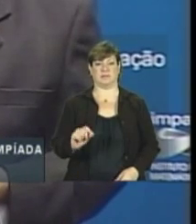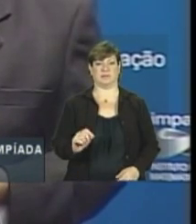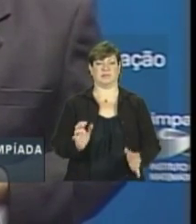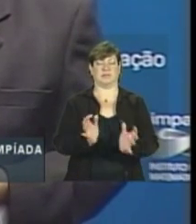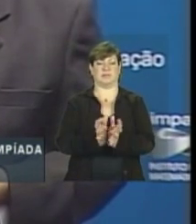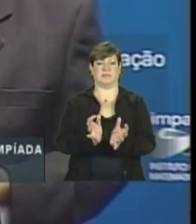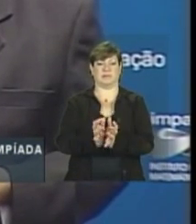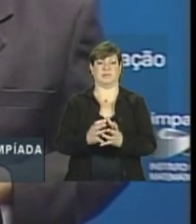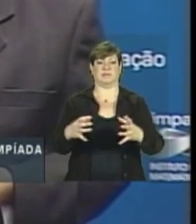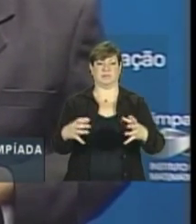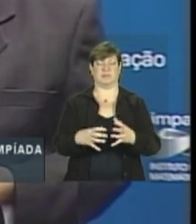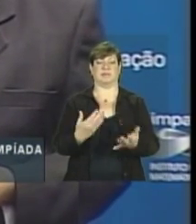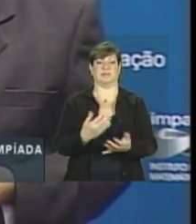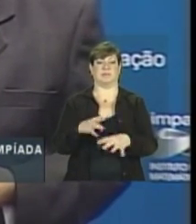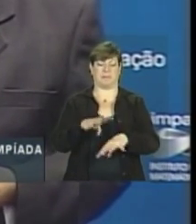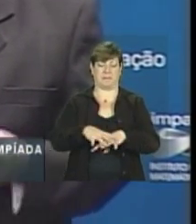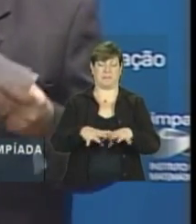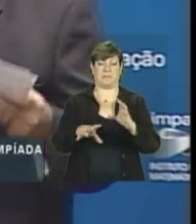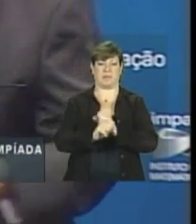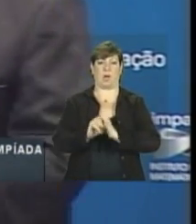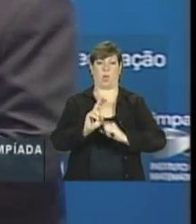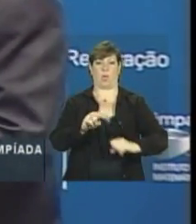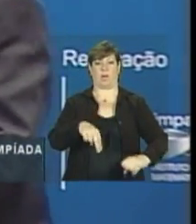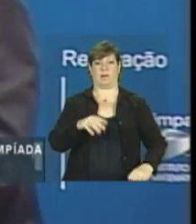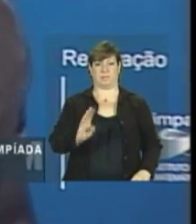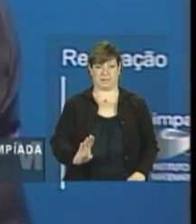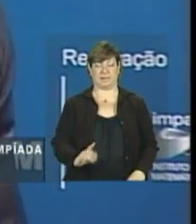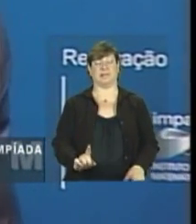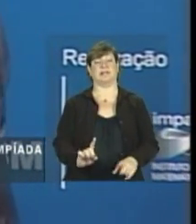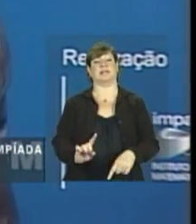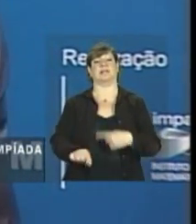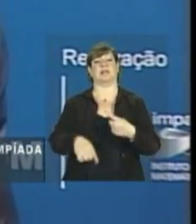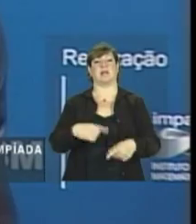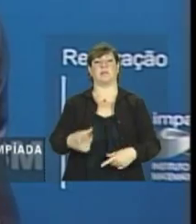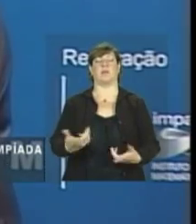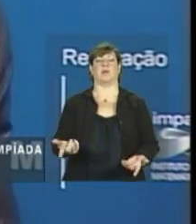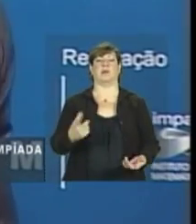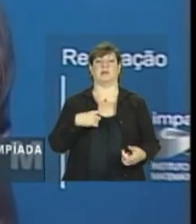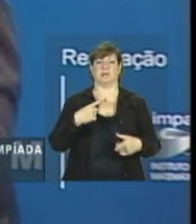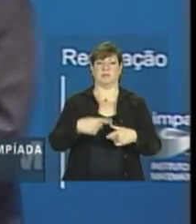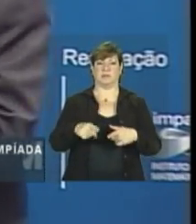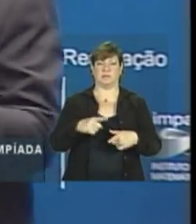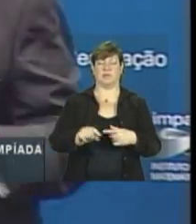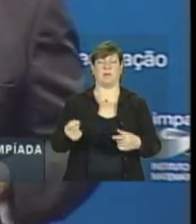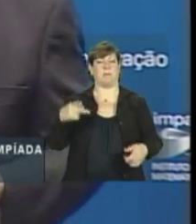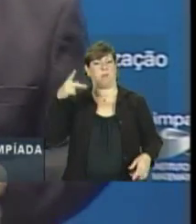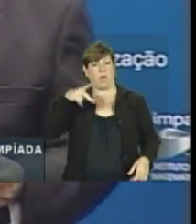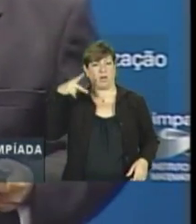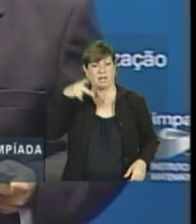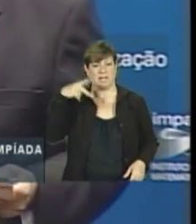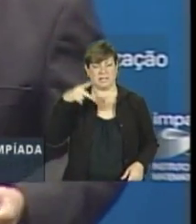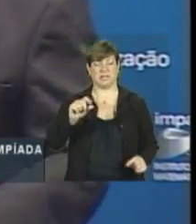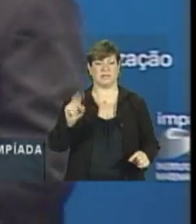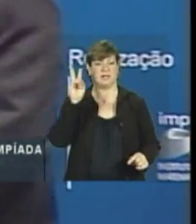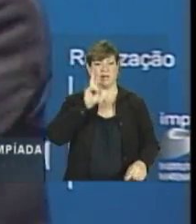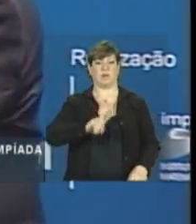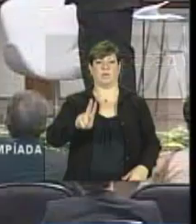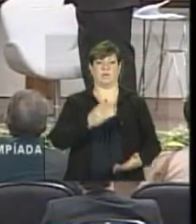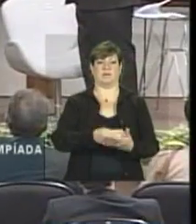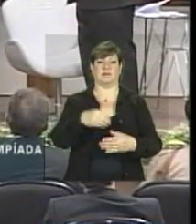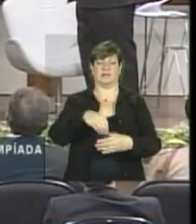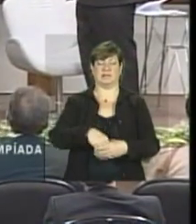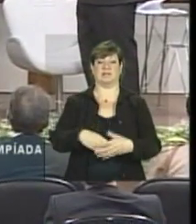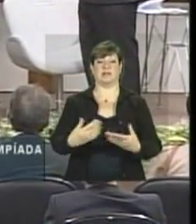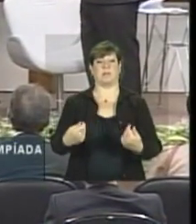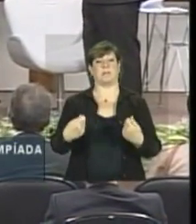Departamento de Matemática da UNB. Depois tiveram problemas aqui de caráter político na universidade, nós tivemos